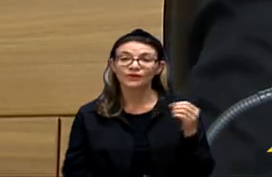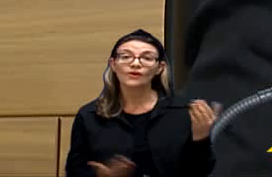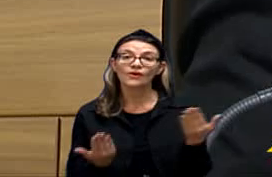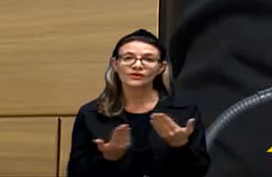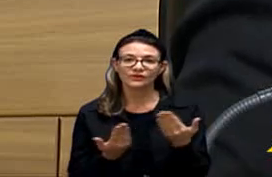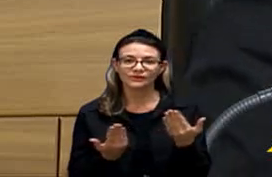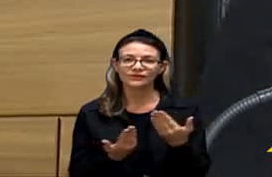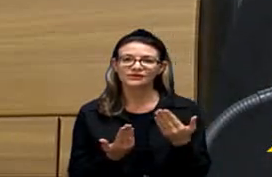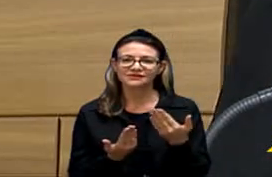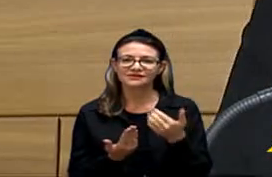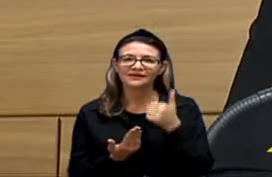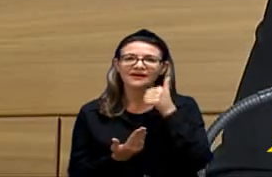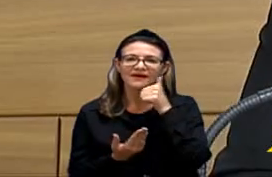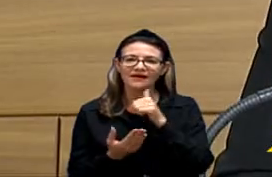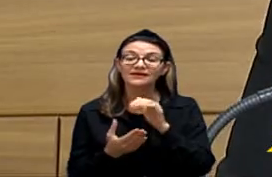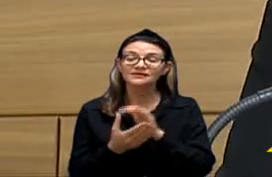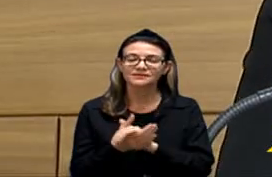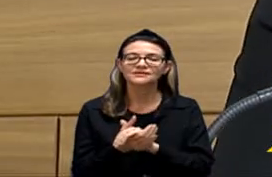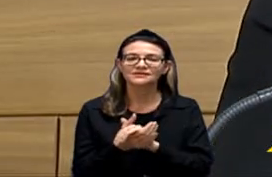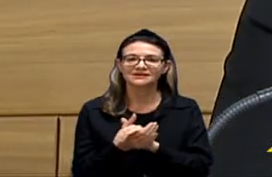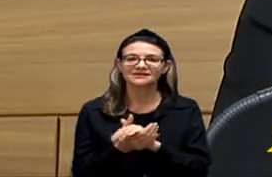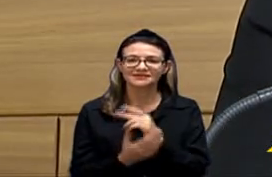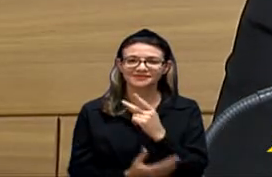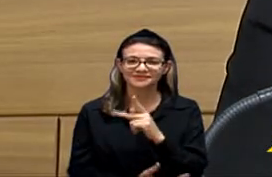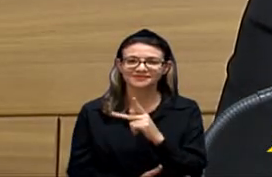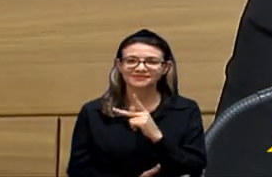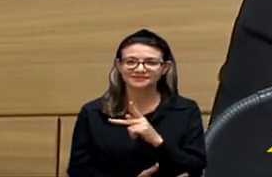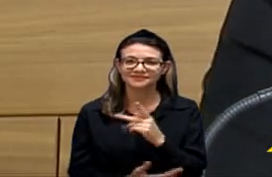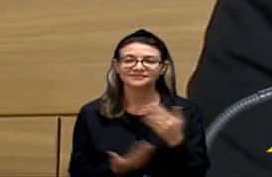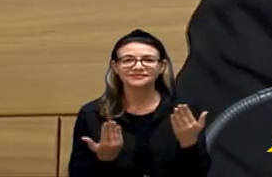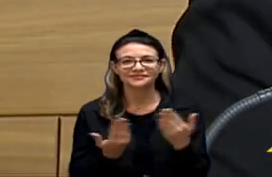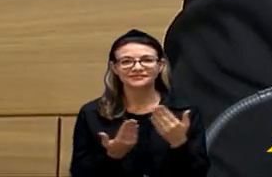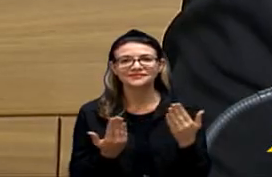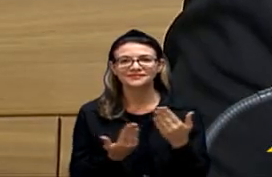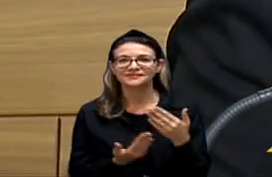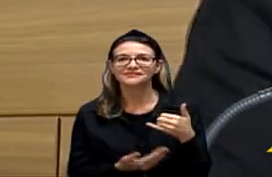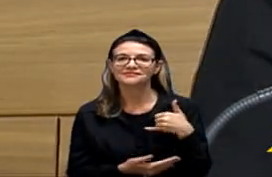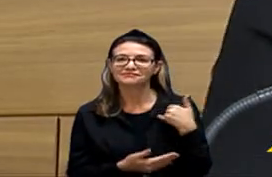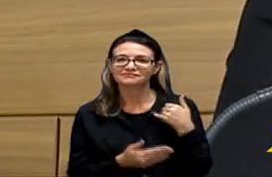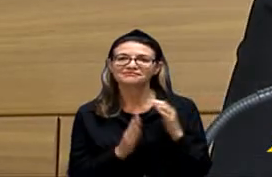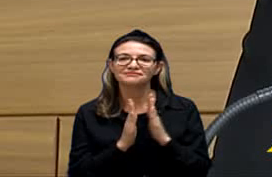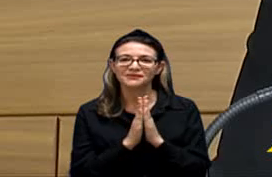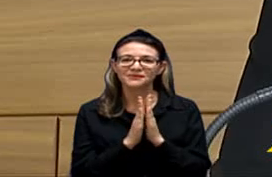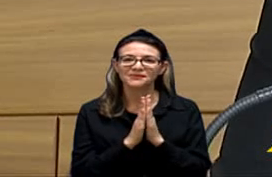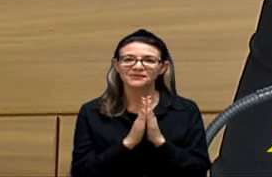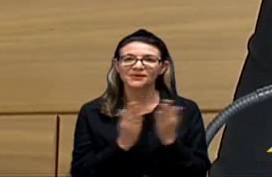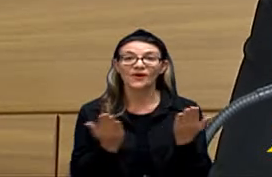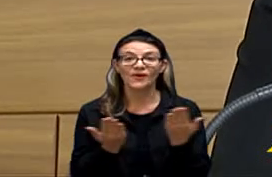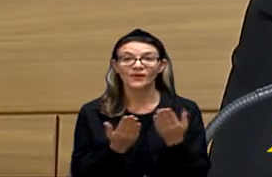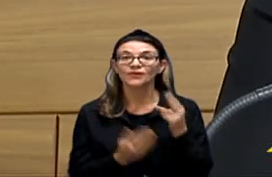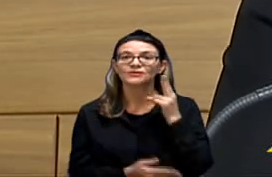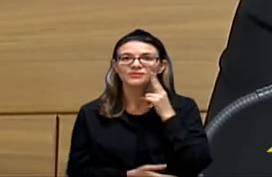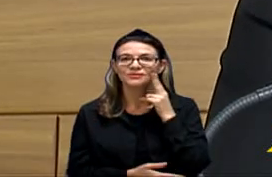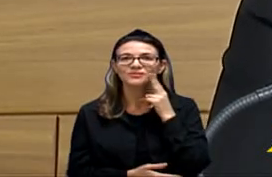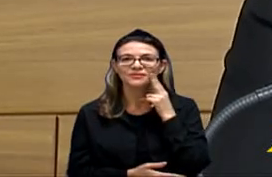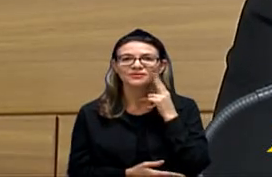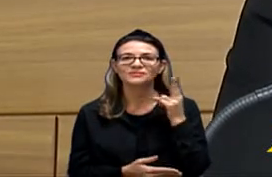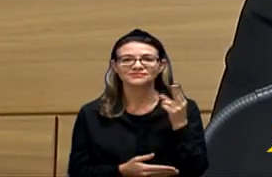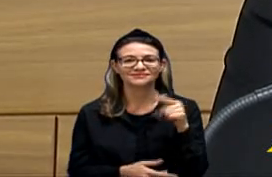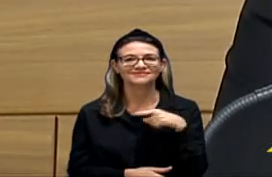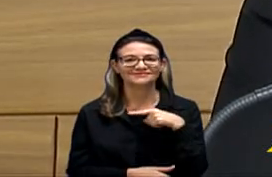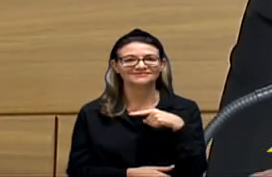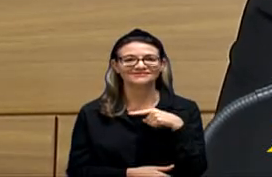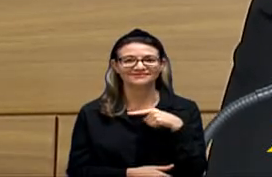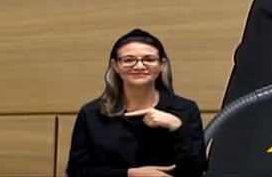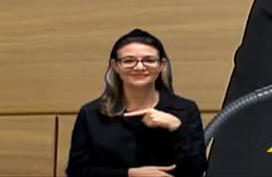esposa né sua esposa a patroa tá hoje é aniversário hoje tem o bolo lá hein Hoje tem bolo na casa do presidente hein assinado pelo